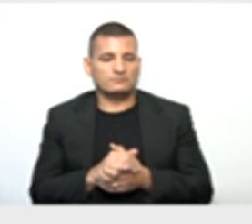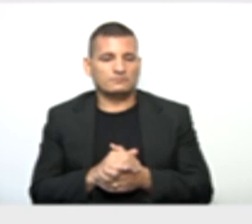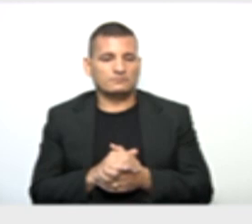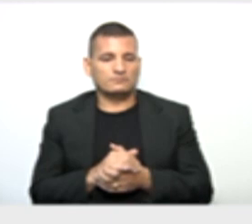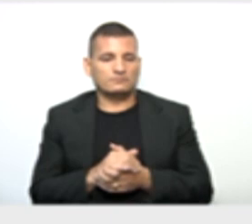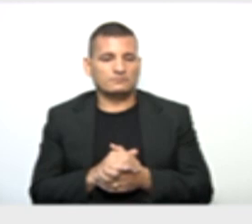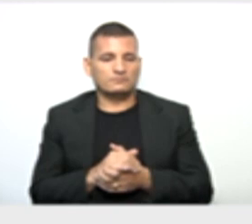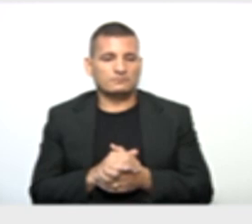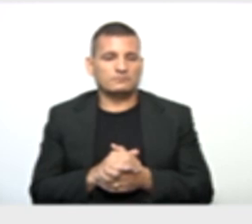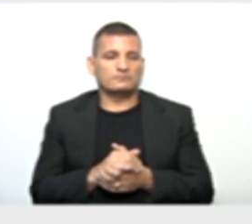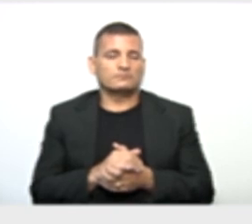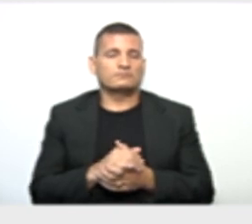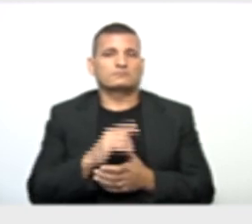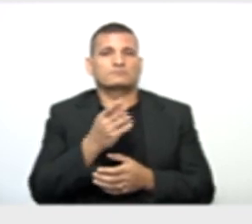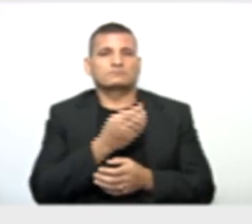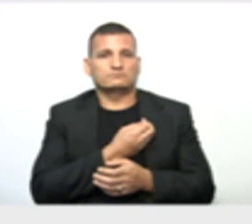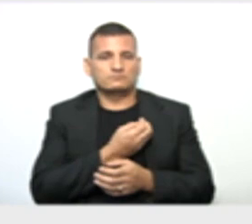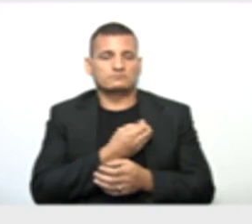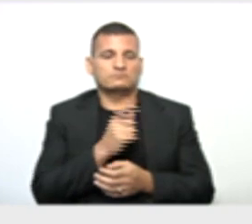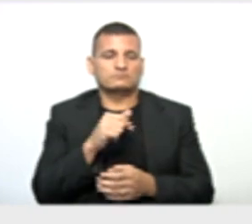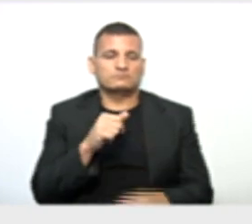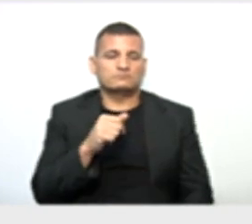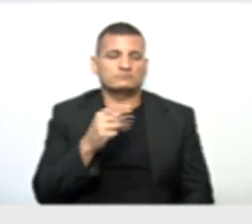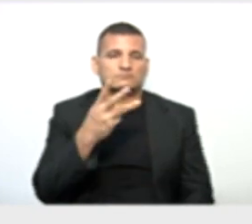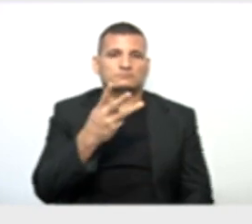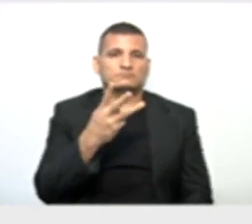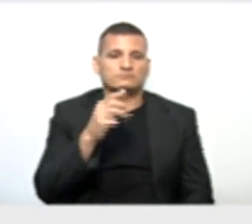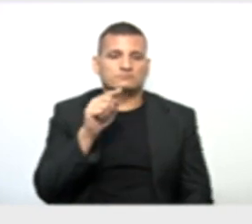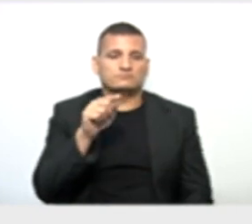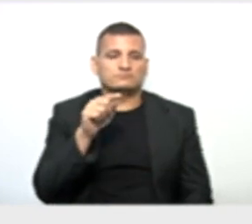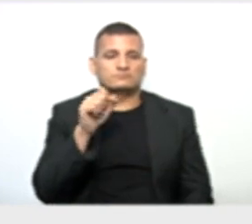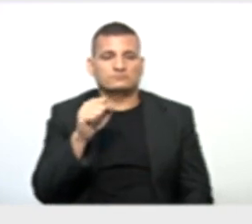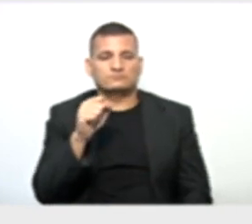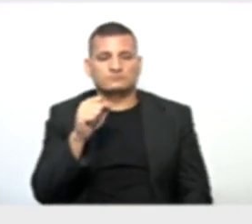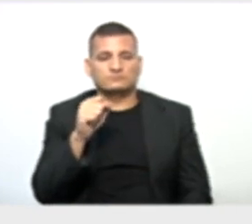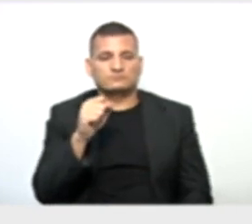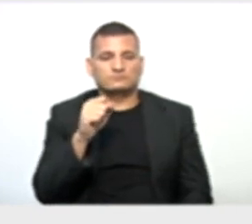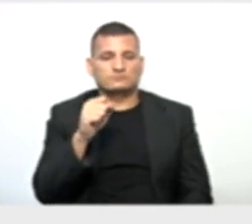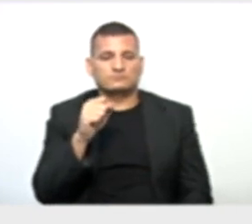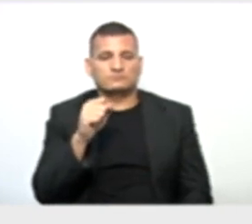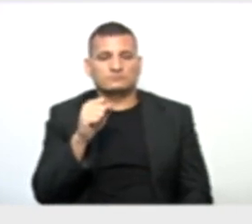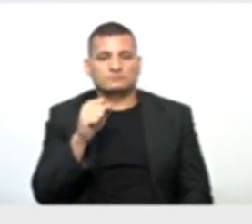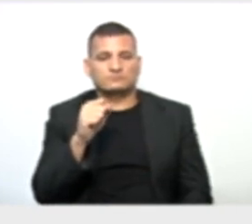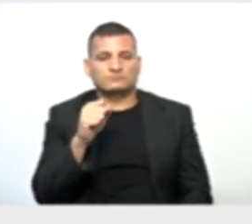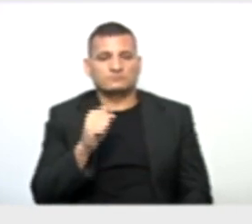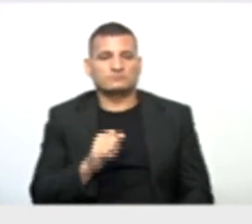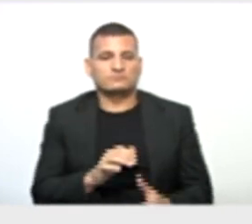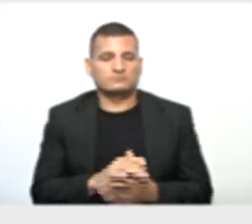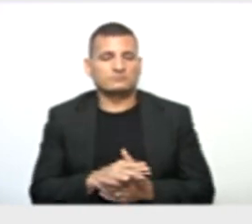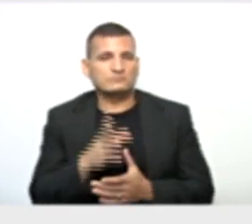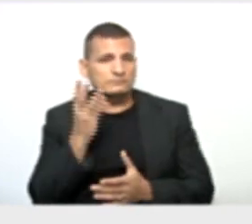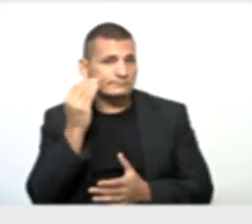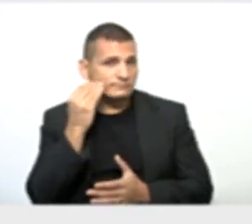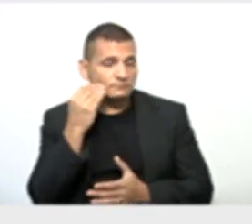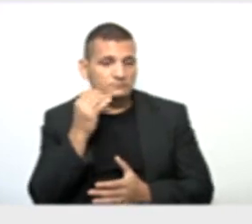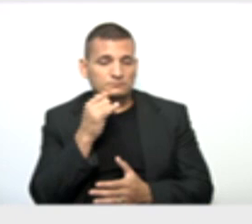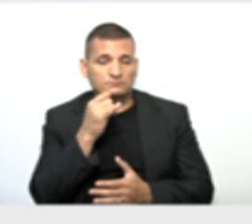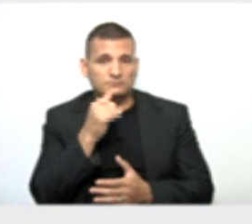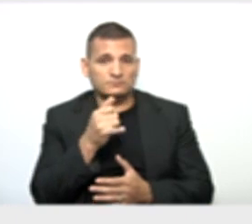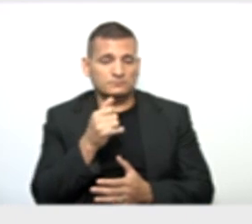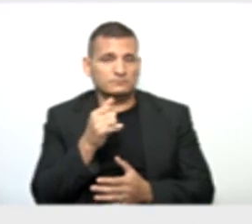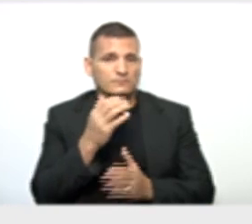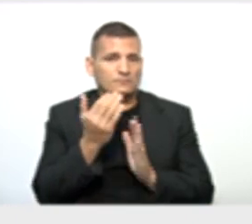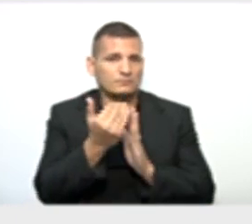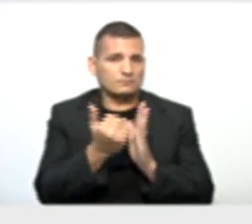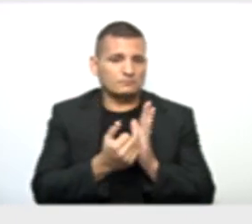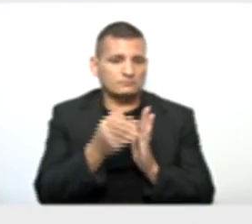Aí, ele diz que a média desses números é 3,8. Eu posso fazer um teste só para conferir se o programa está certo. Por exemplo,